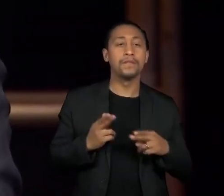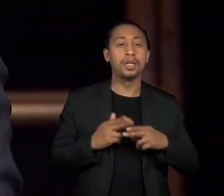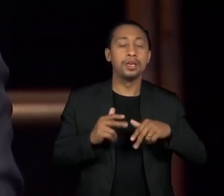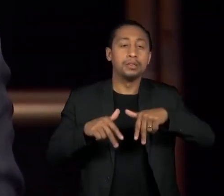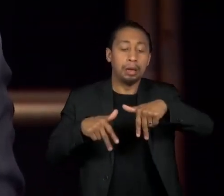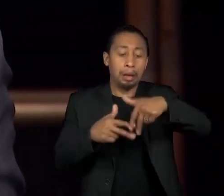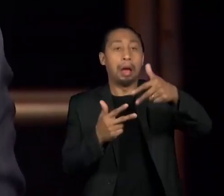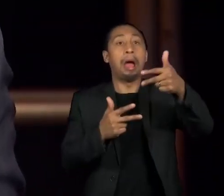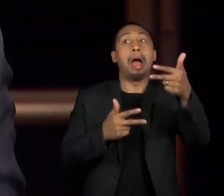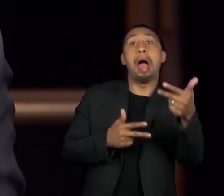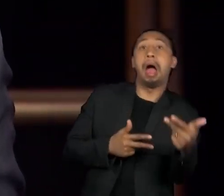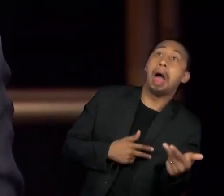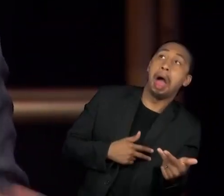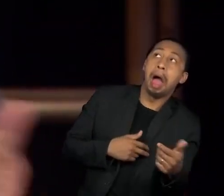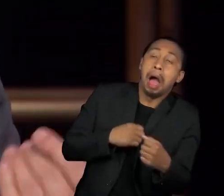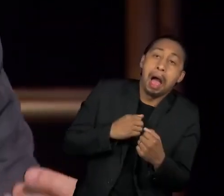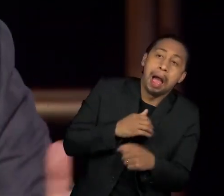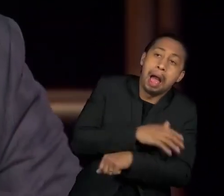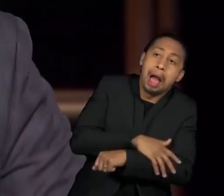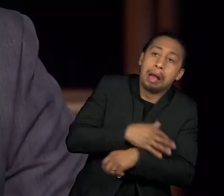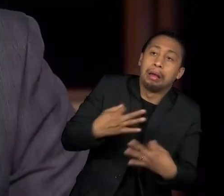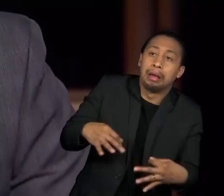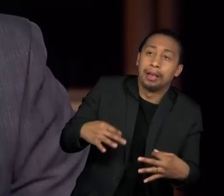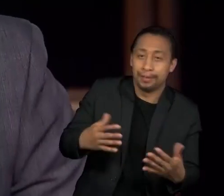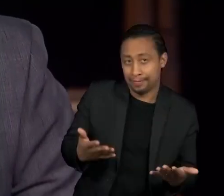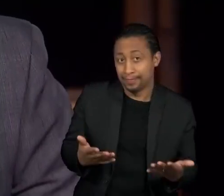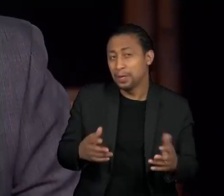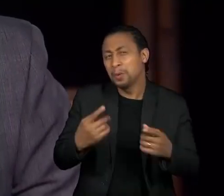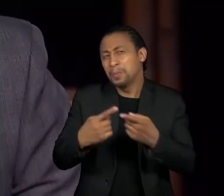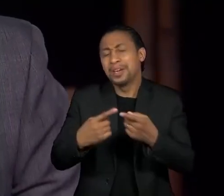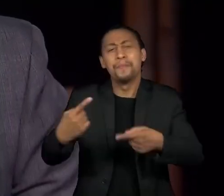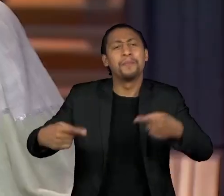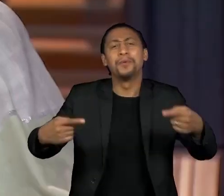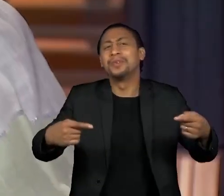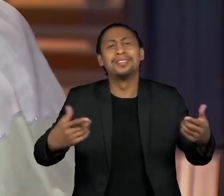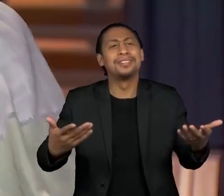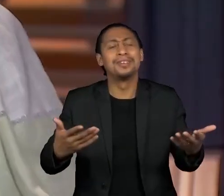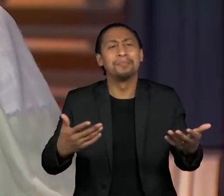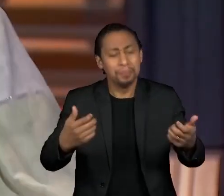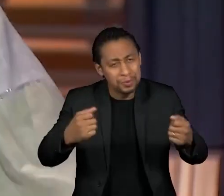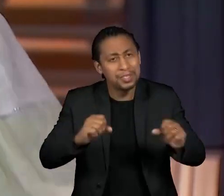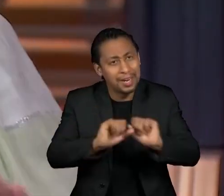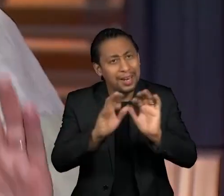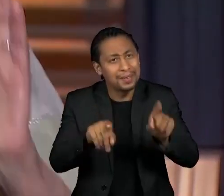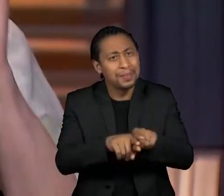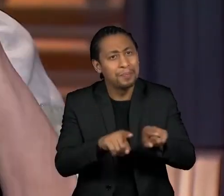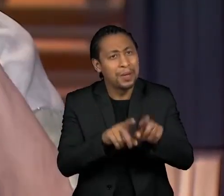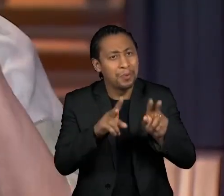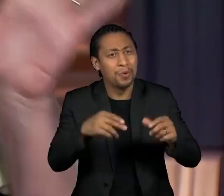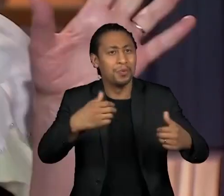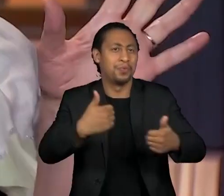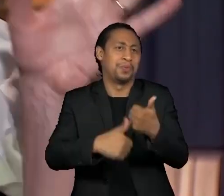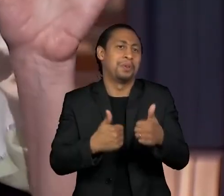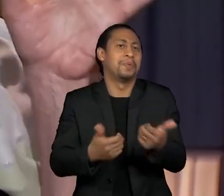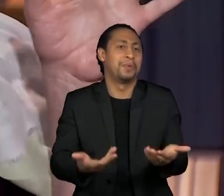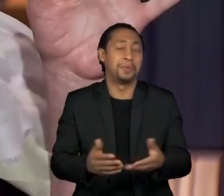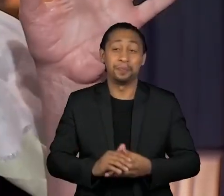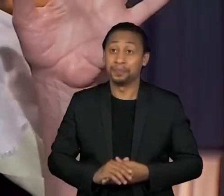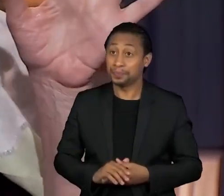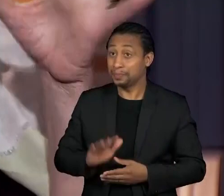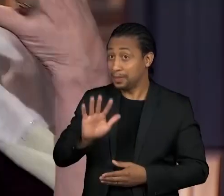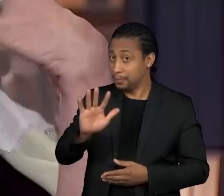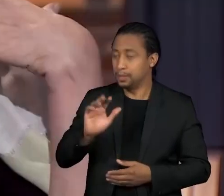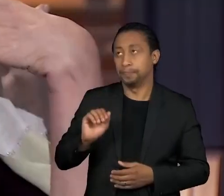a razão do futebol ser popular Por que que a política não pode ser assim a política a política é uma coisa